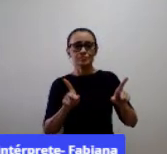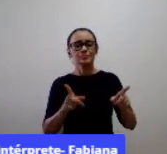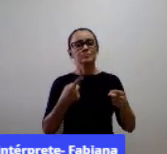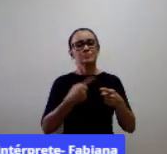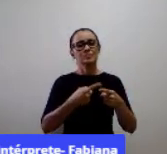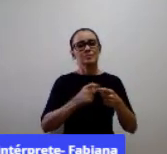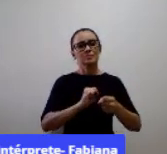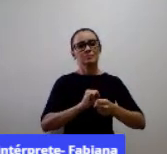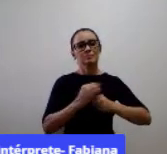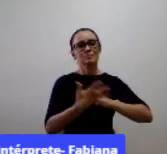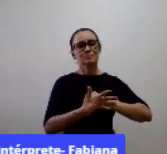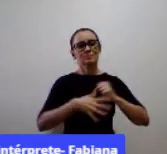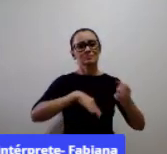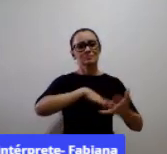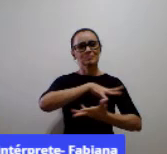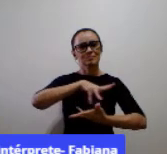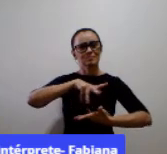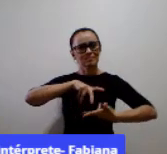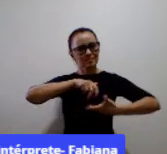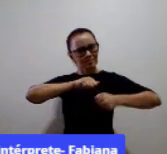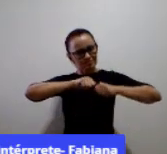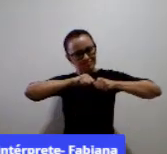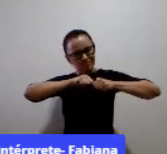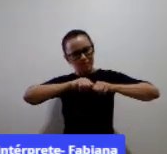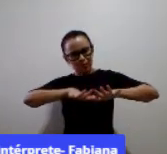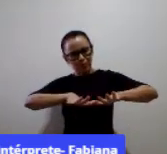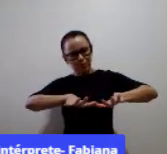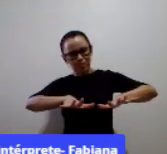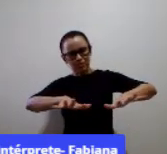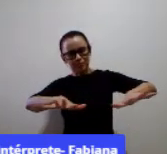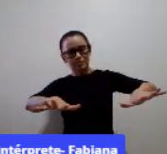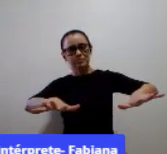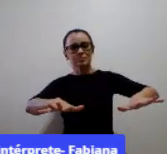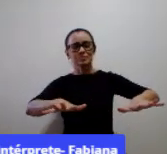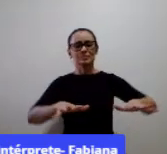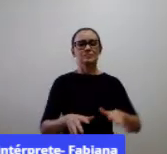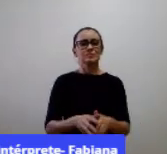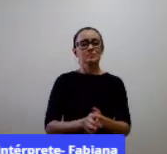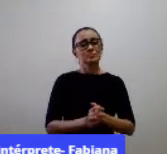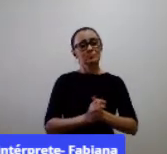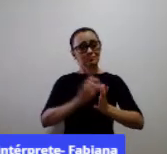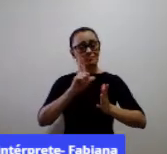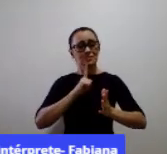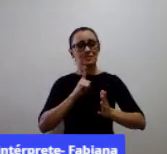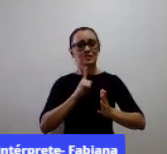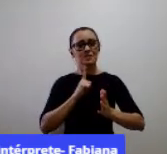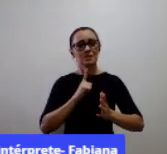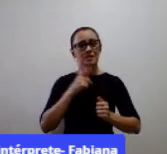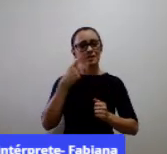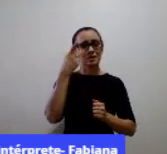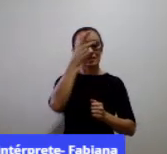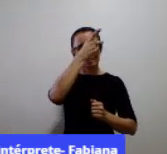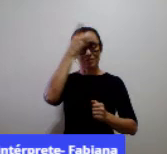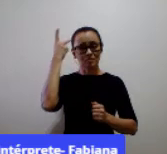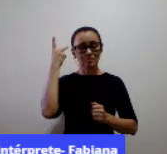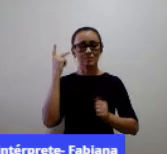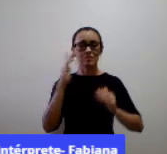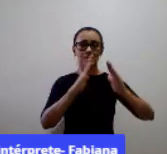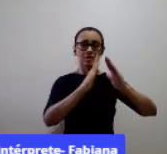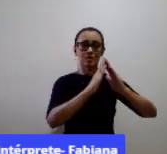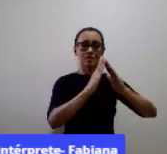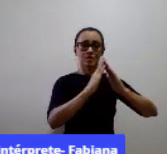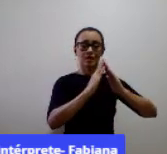vivendo, e até essa questão do isolamento, né, das pessoas, o que a gente está propondo,